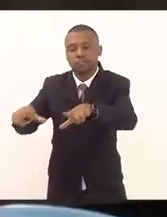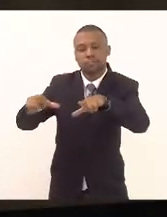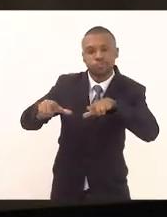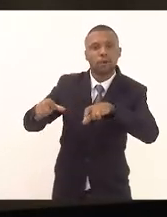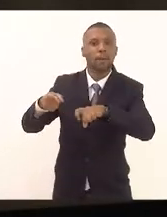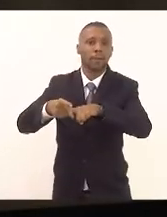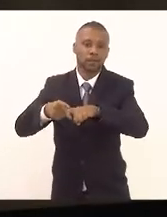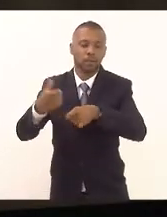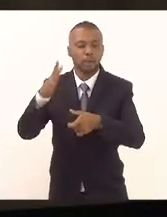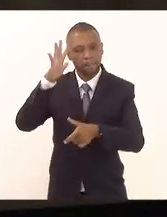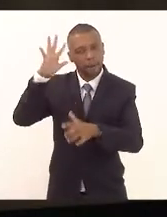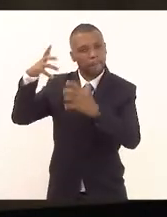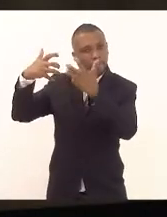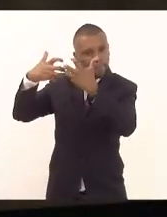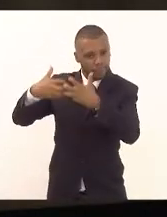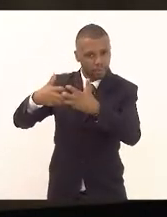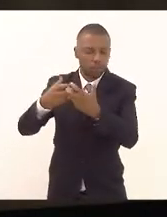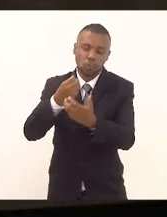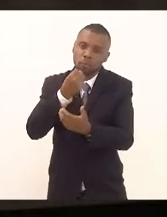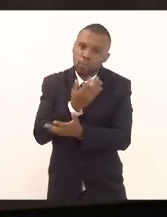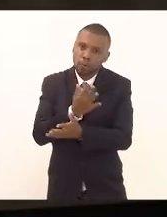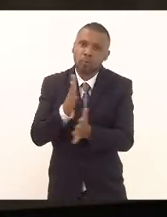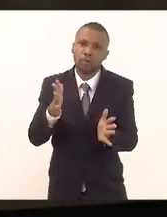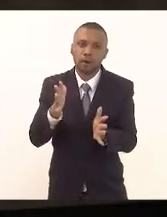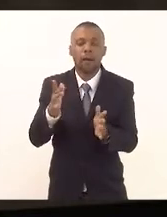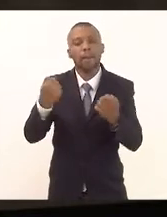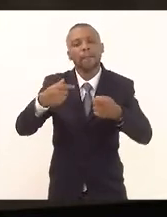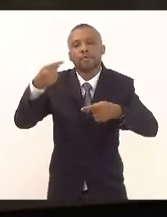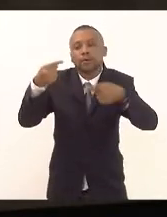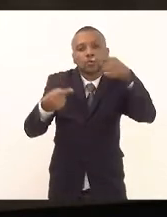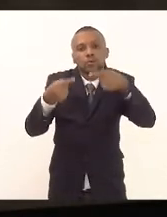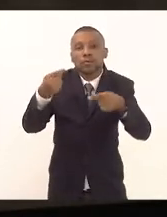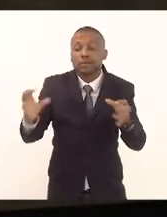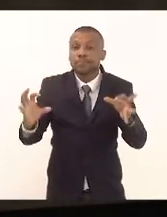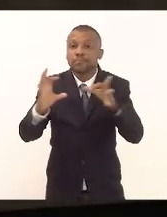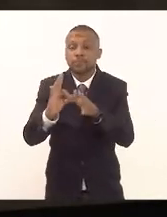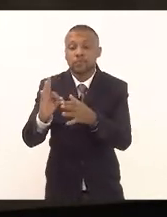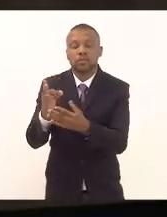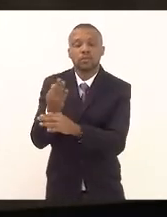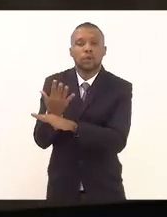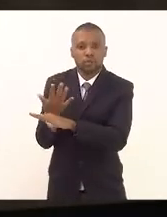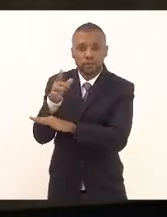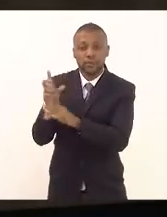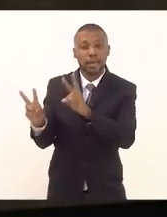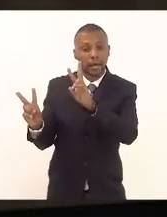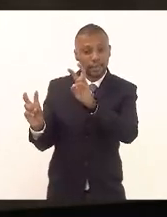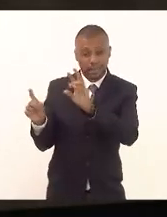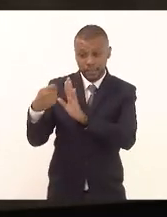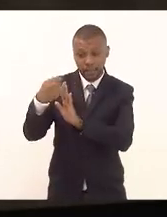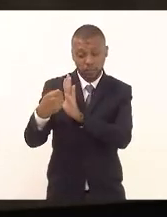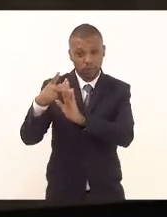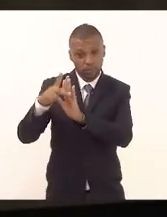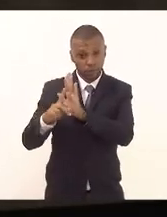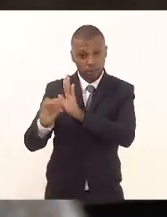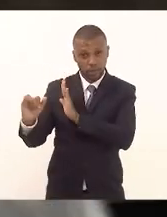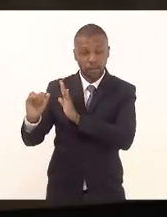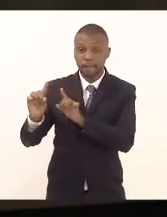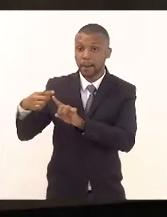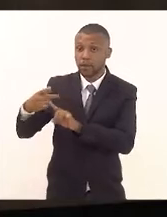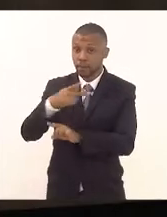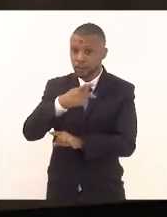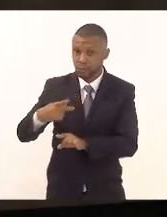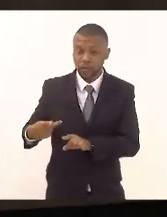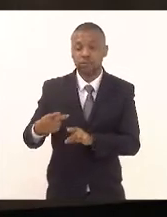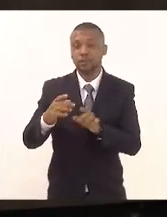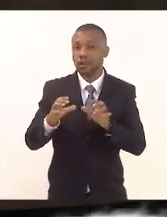provocação válida, temos que envolver bem de perto nessa discussão a UERJ, que é a instituição citada aqui. Como presidente da Comissão de Ciência e Tecnologia, eu vou